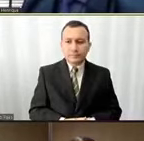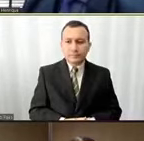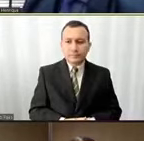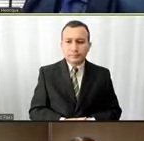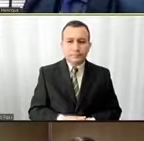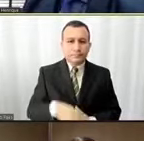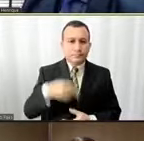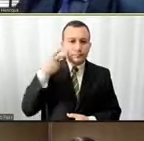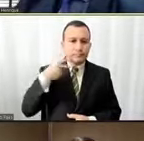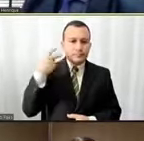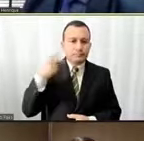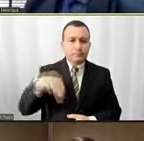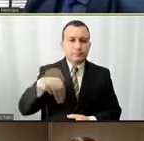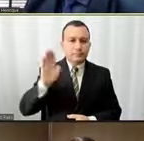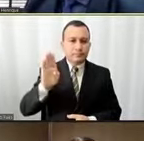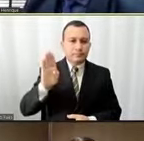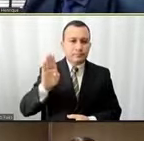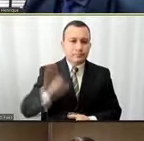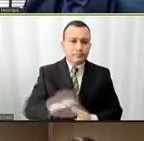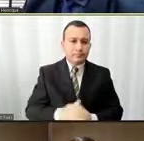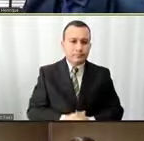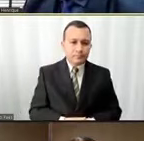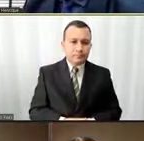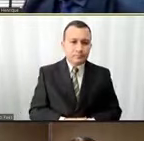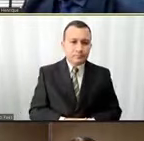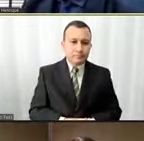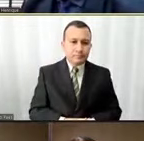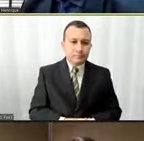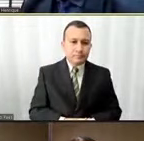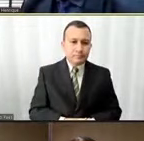Vereador Marcos Brito Júnior.